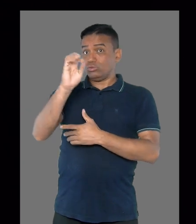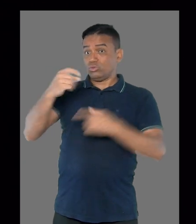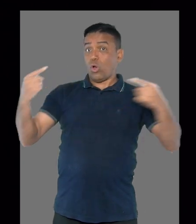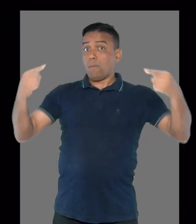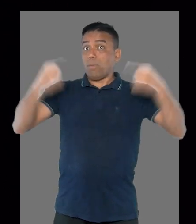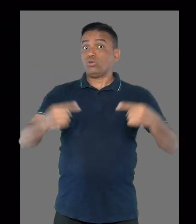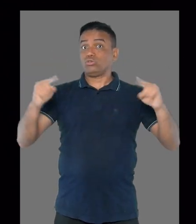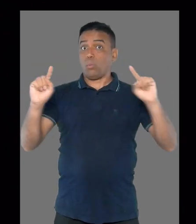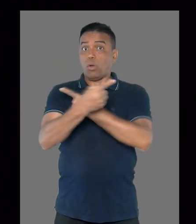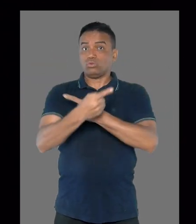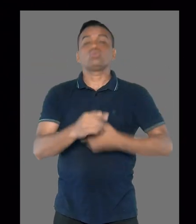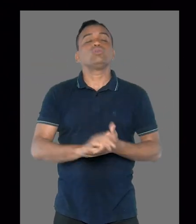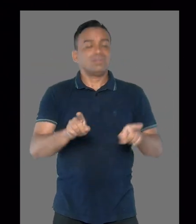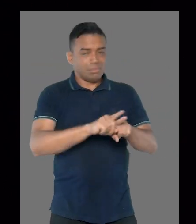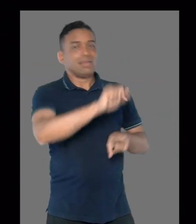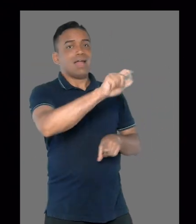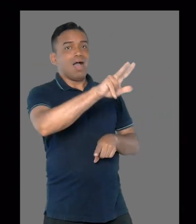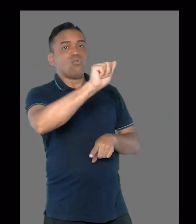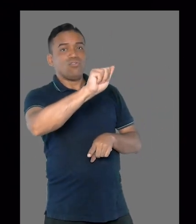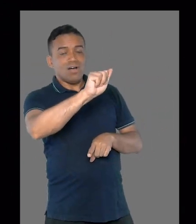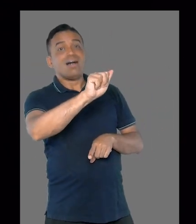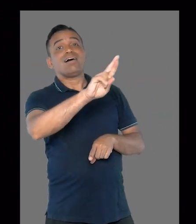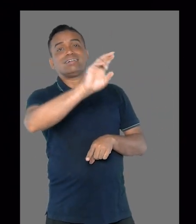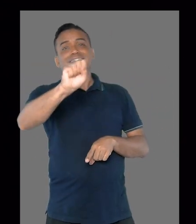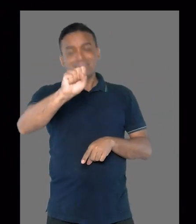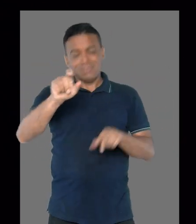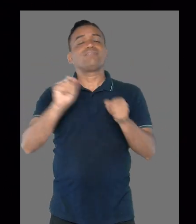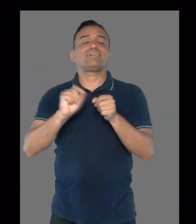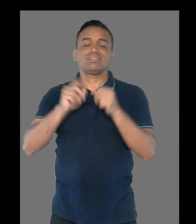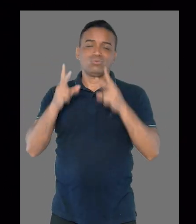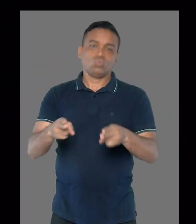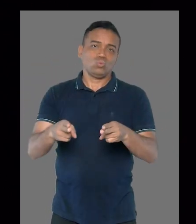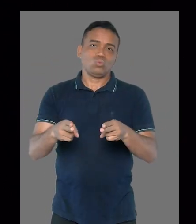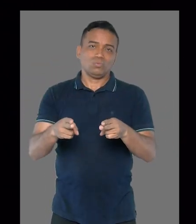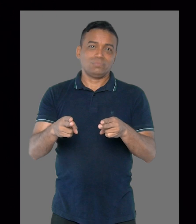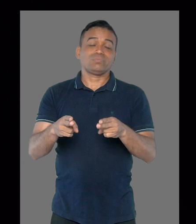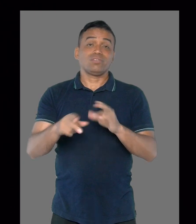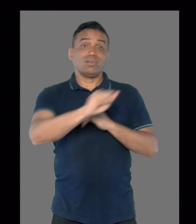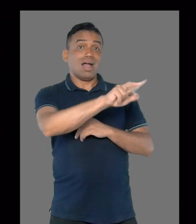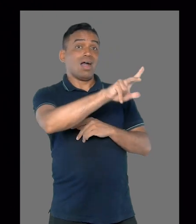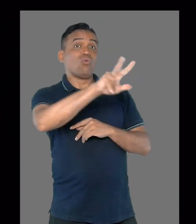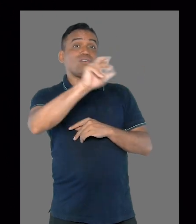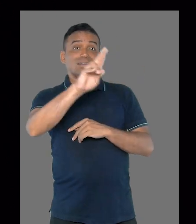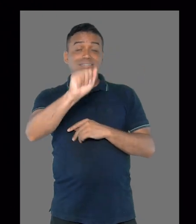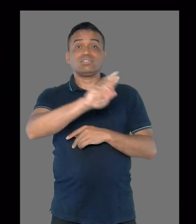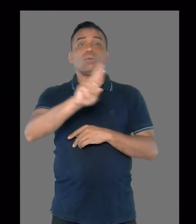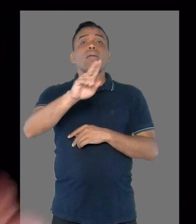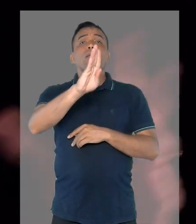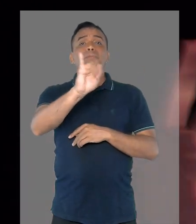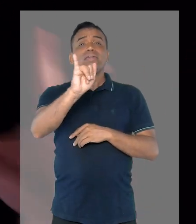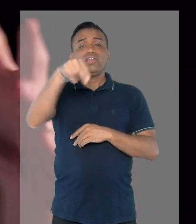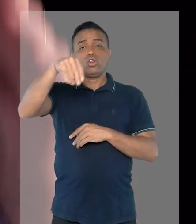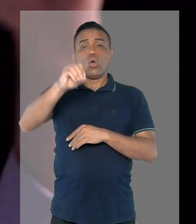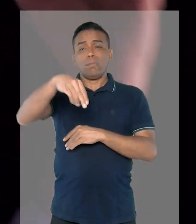opostas. O Álvares de Azevedo fazia isso também. Então isso me interessava também há largo tempo. Né? No Álvares de Azevedo se chama binomia.